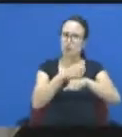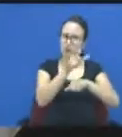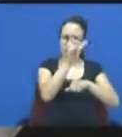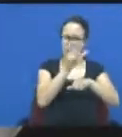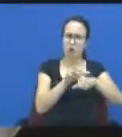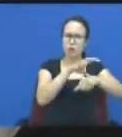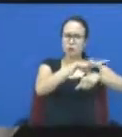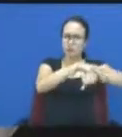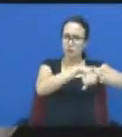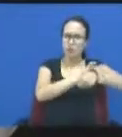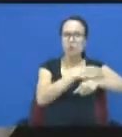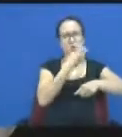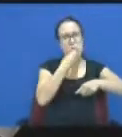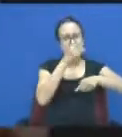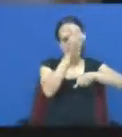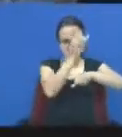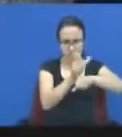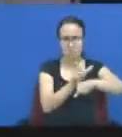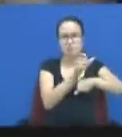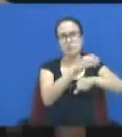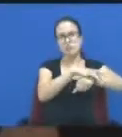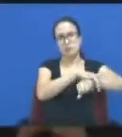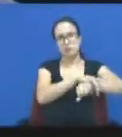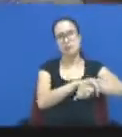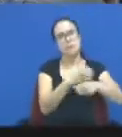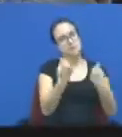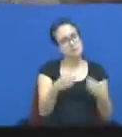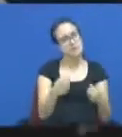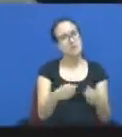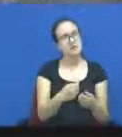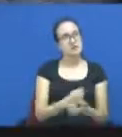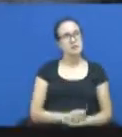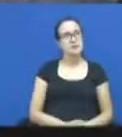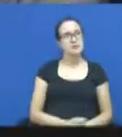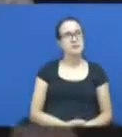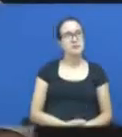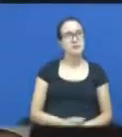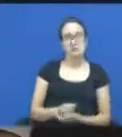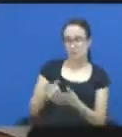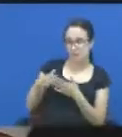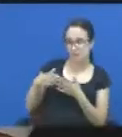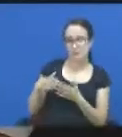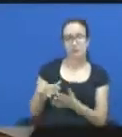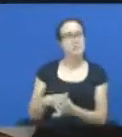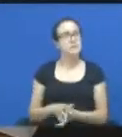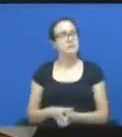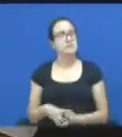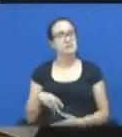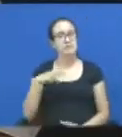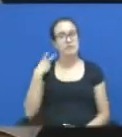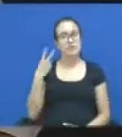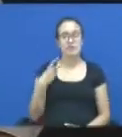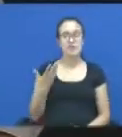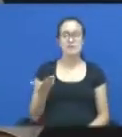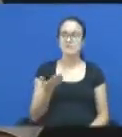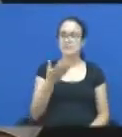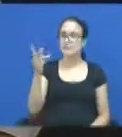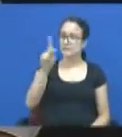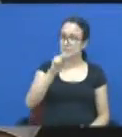de uma forma ou de outra. Isso tem. Pois não, pode. Senhor presidente, novos vereadores, vereadoras, público